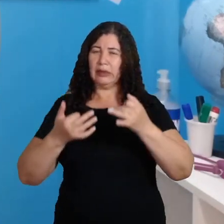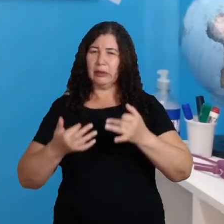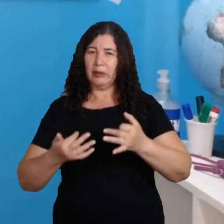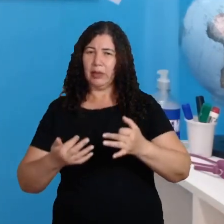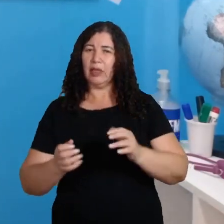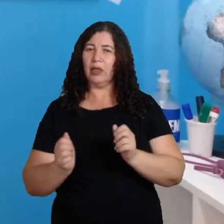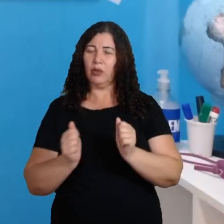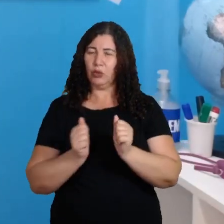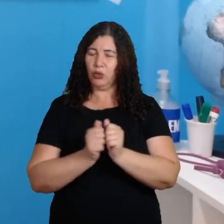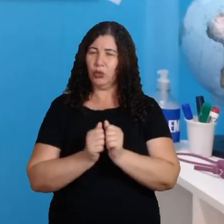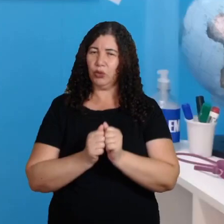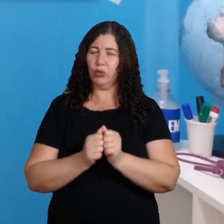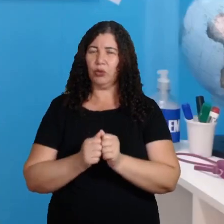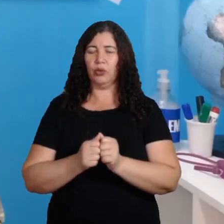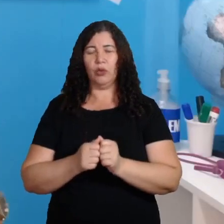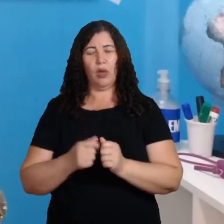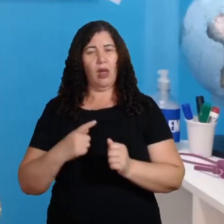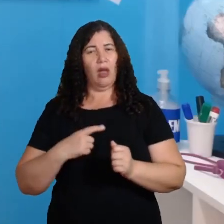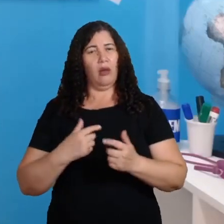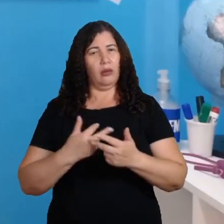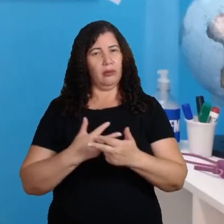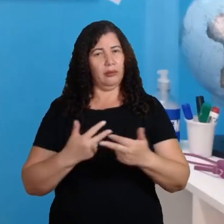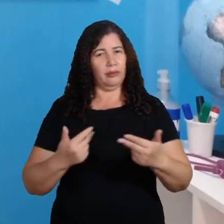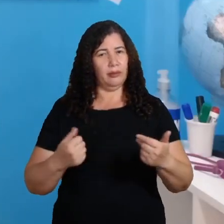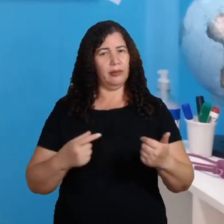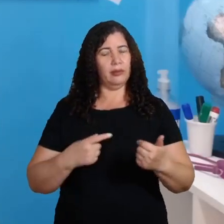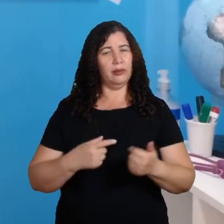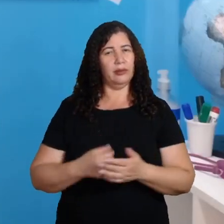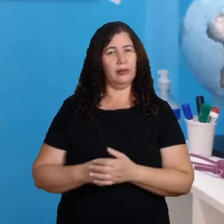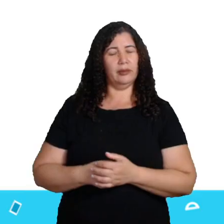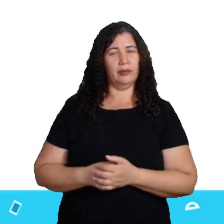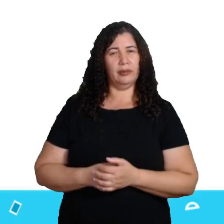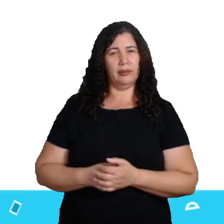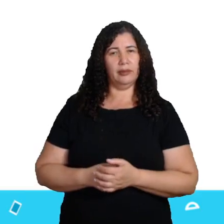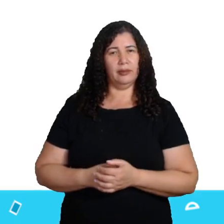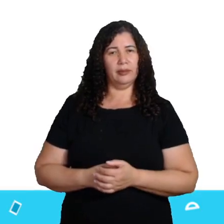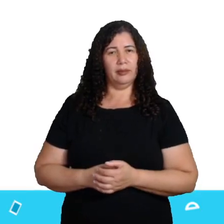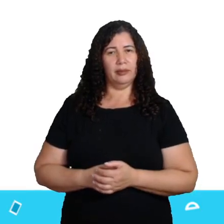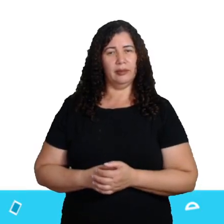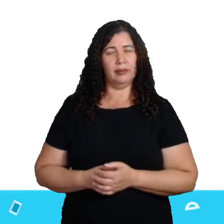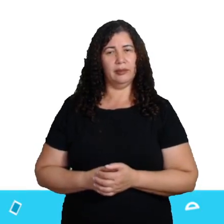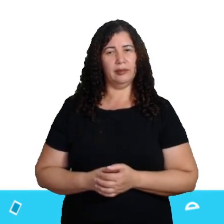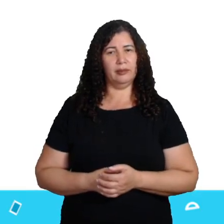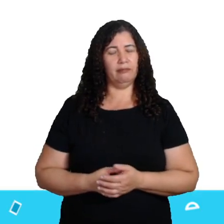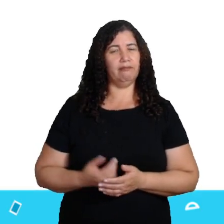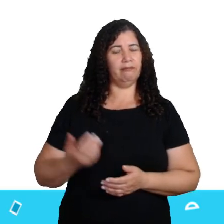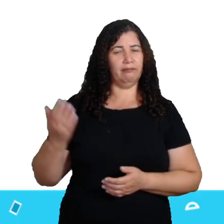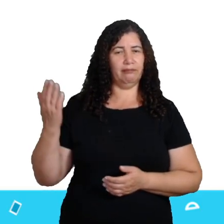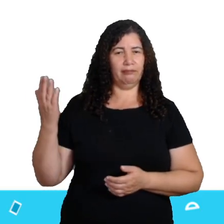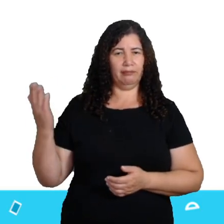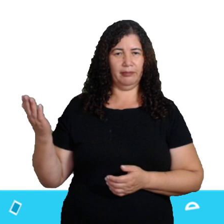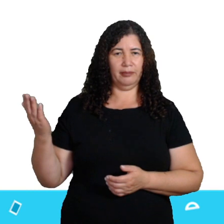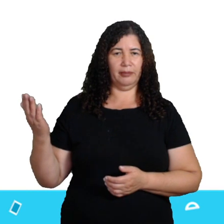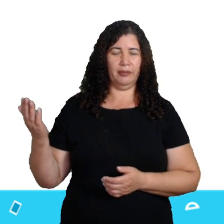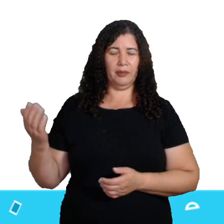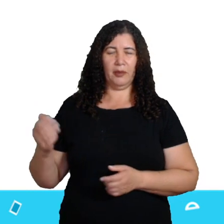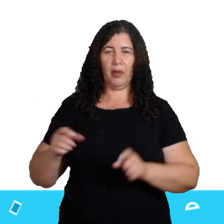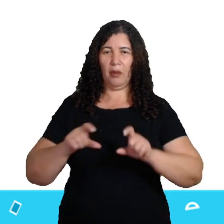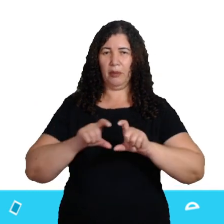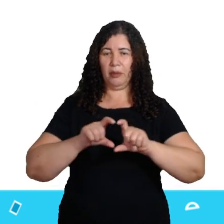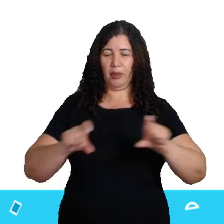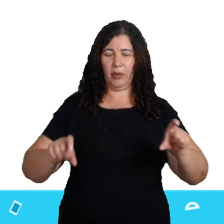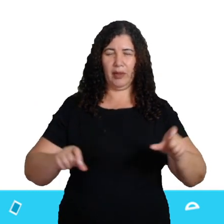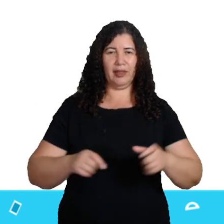lado algumas referências presentes nesse texto. Agora, nós vamos para a terceira parte do